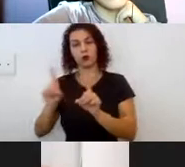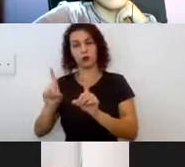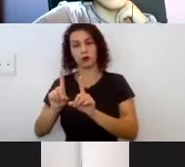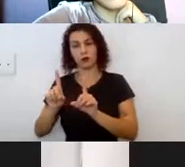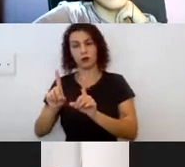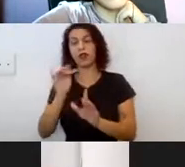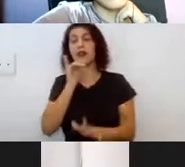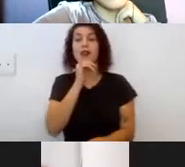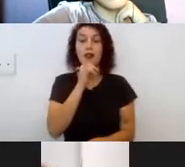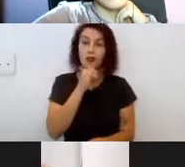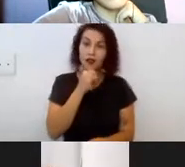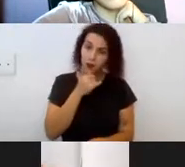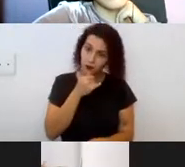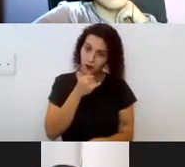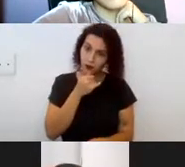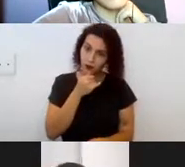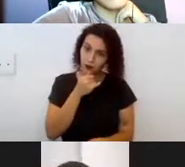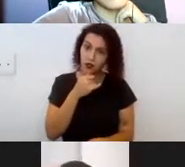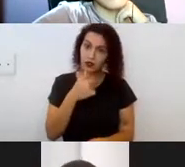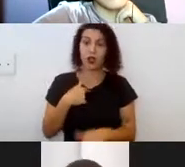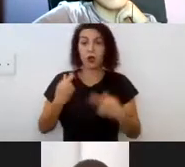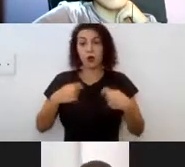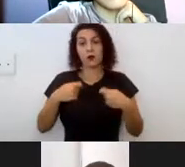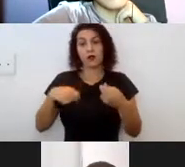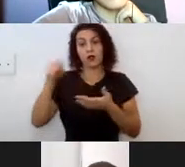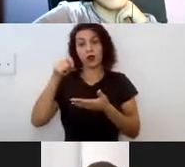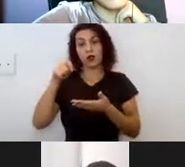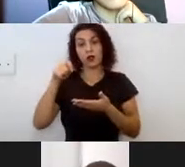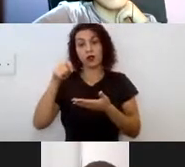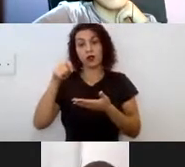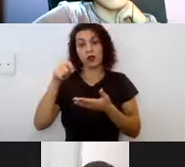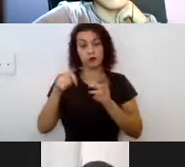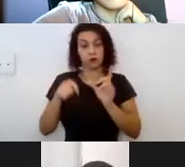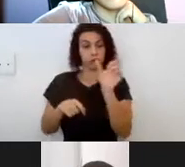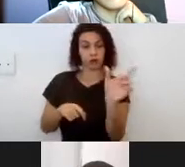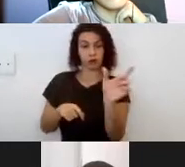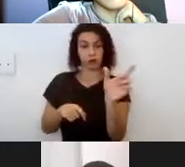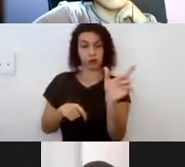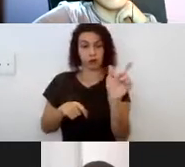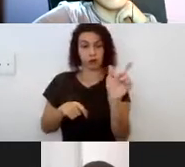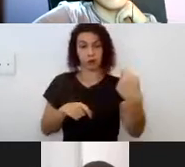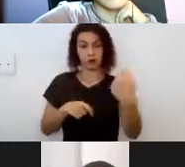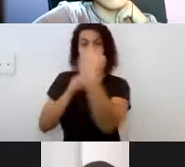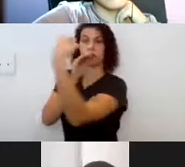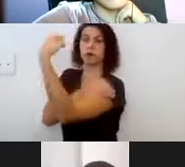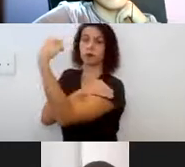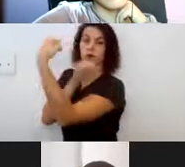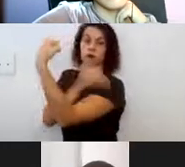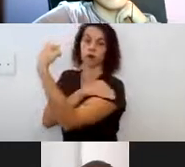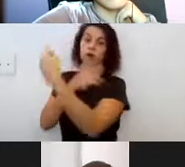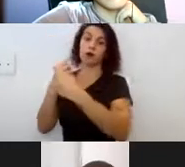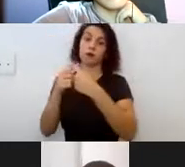infelizmente eu tive que escrever feminismo isso é ocidental